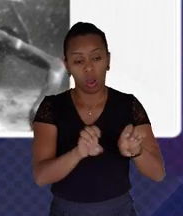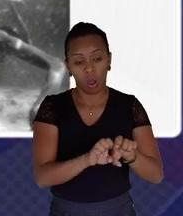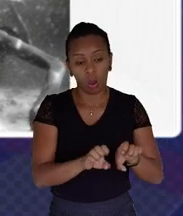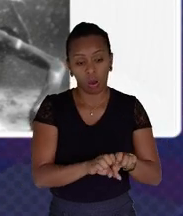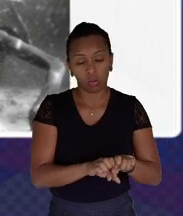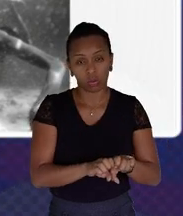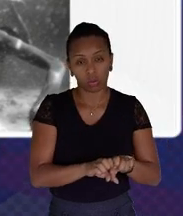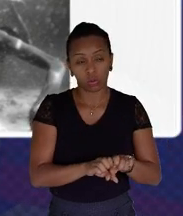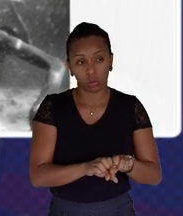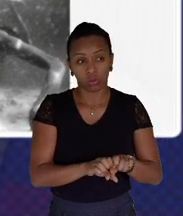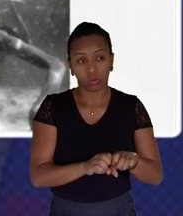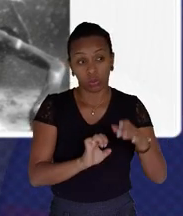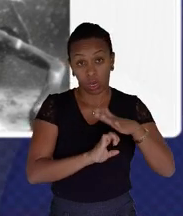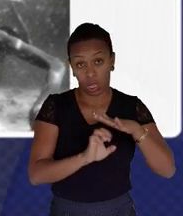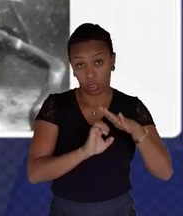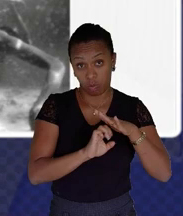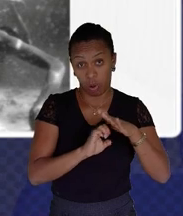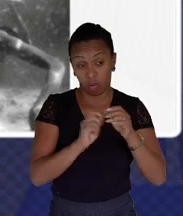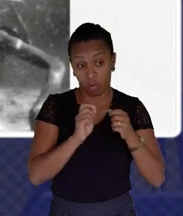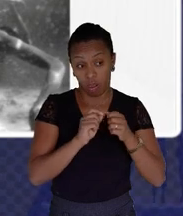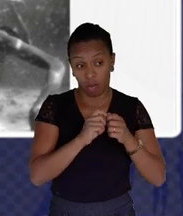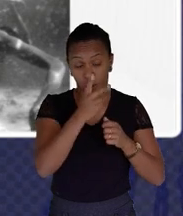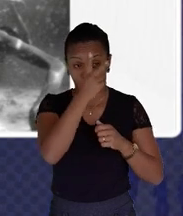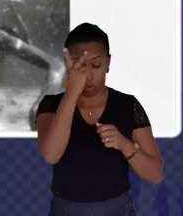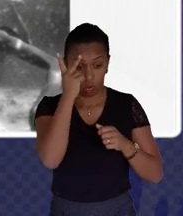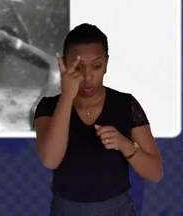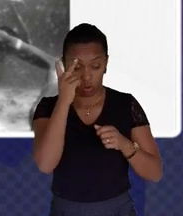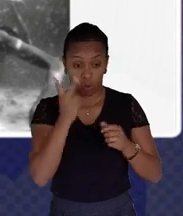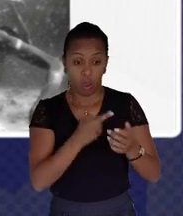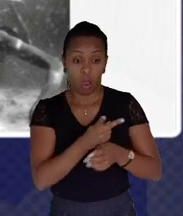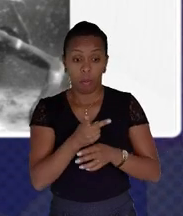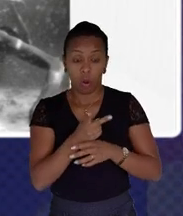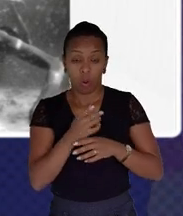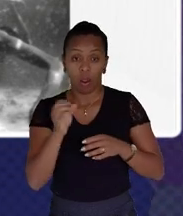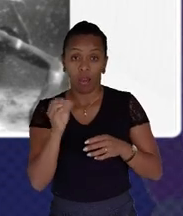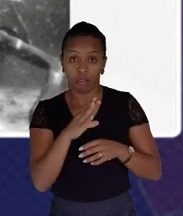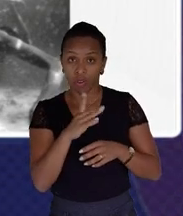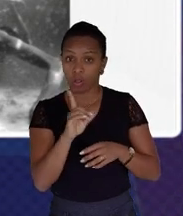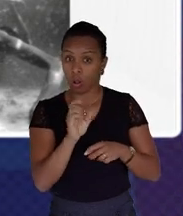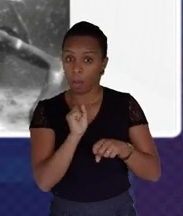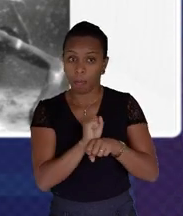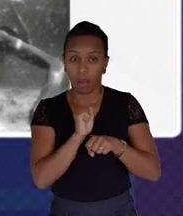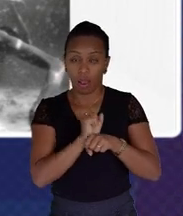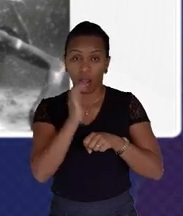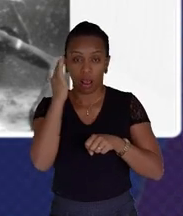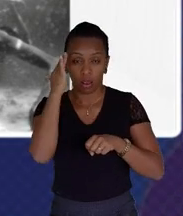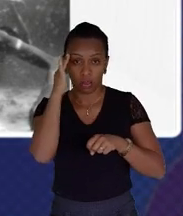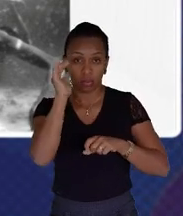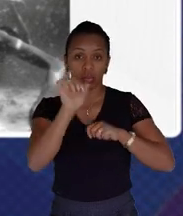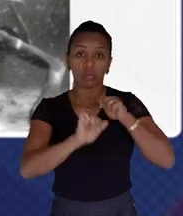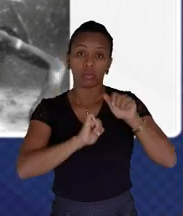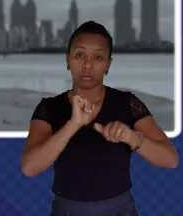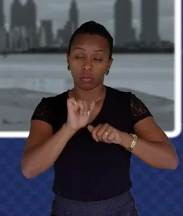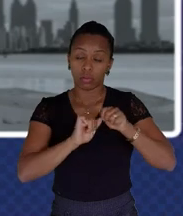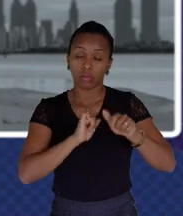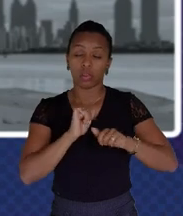constantemente seekar inovação e não stop, e entendendo que mudanças acontecem em cada sector, em qualquer momento.